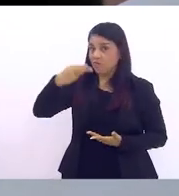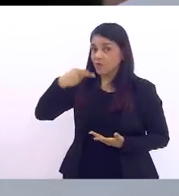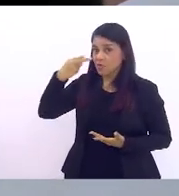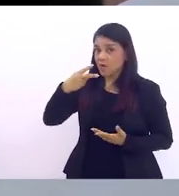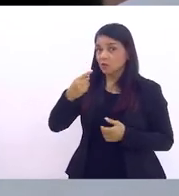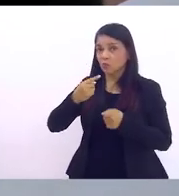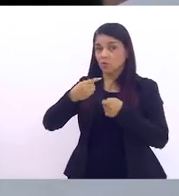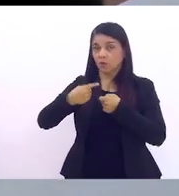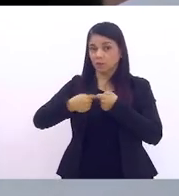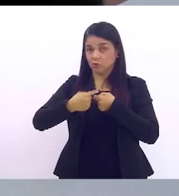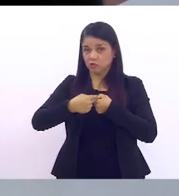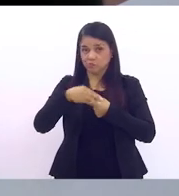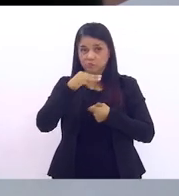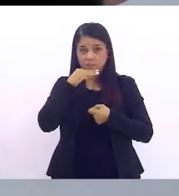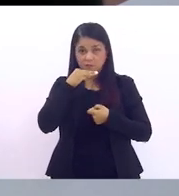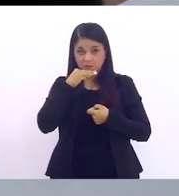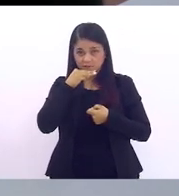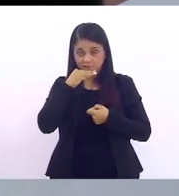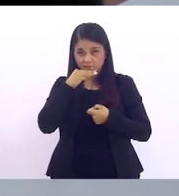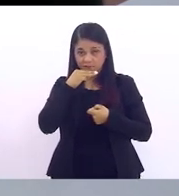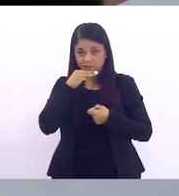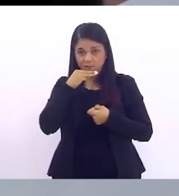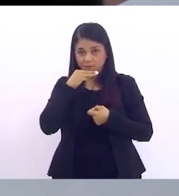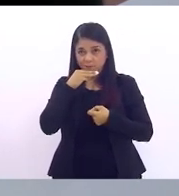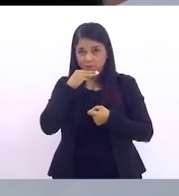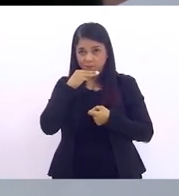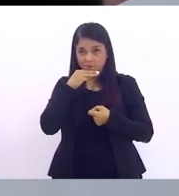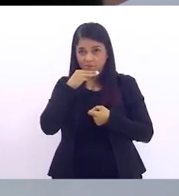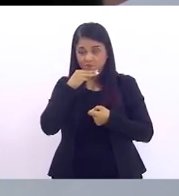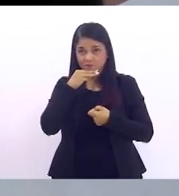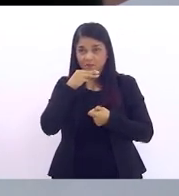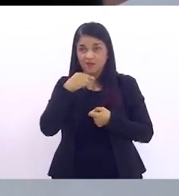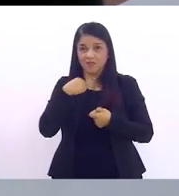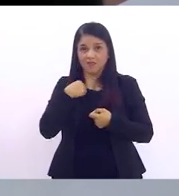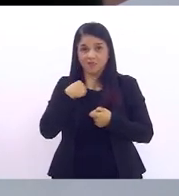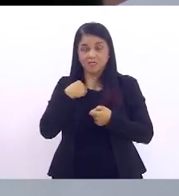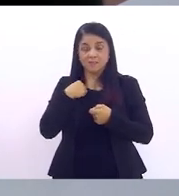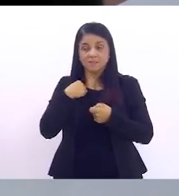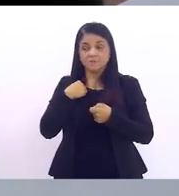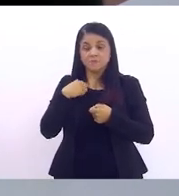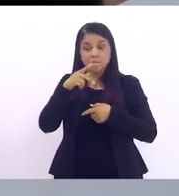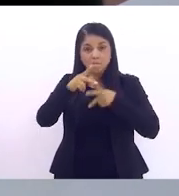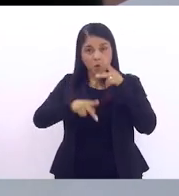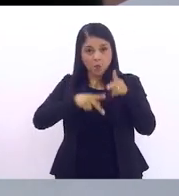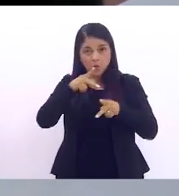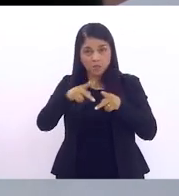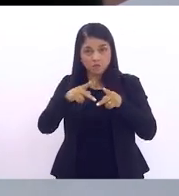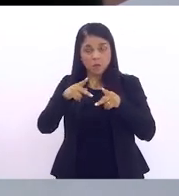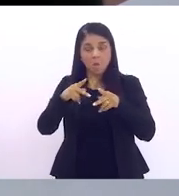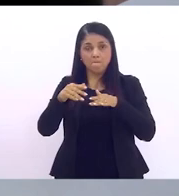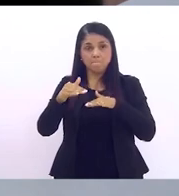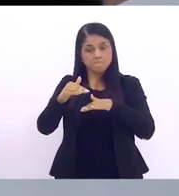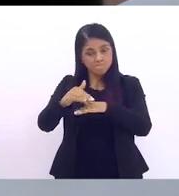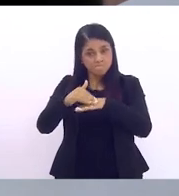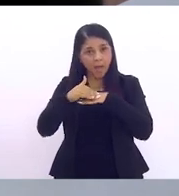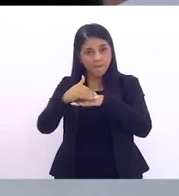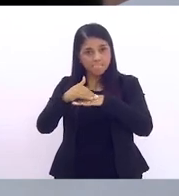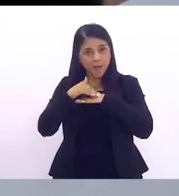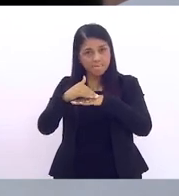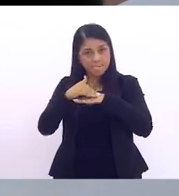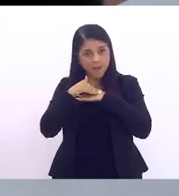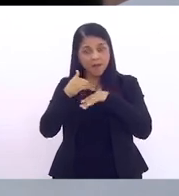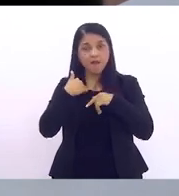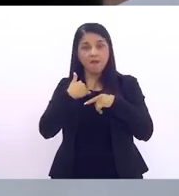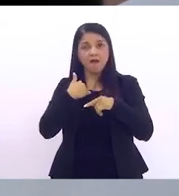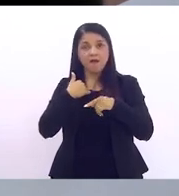de Mangaratiba e sou acionado pela população que se vê hoje prejudicada e